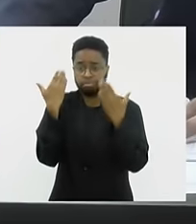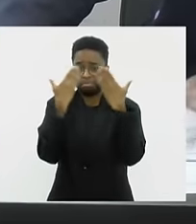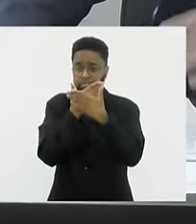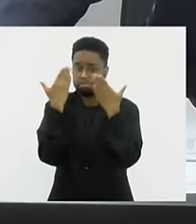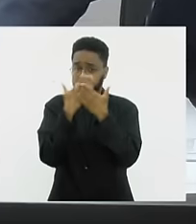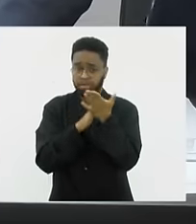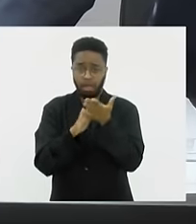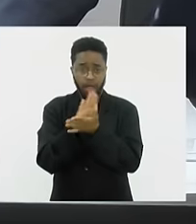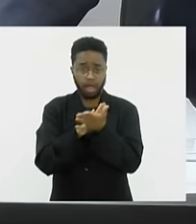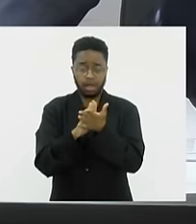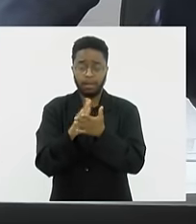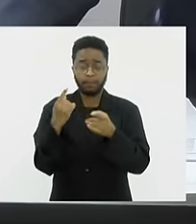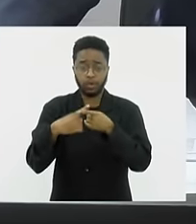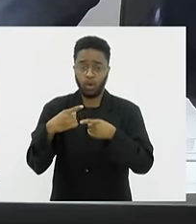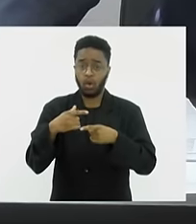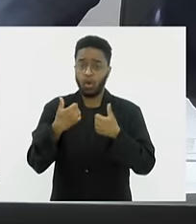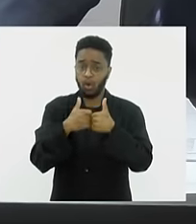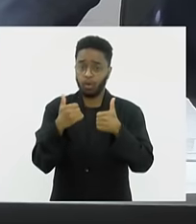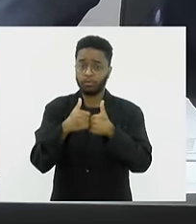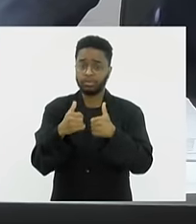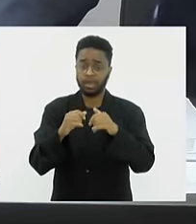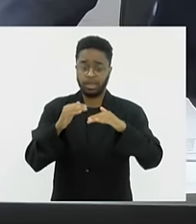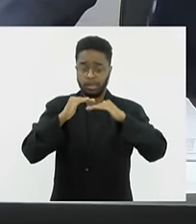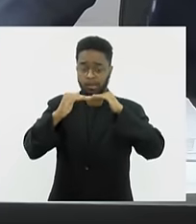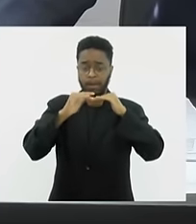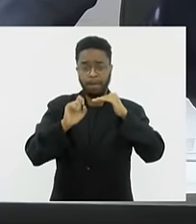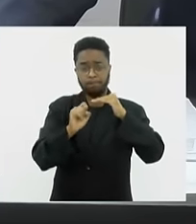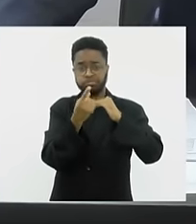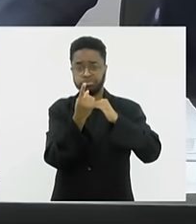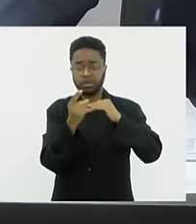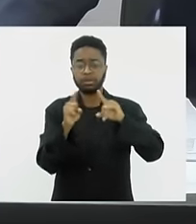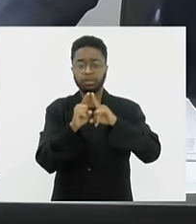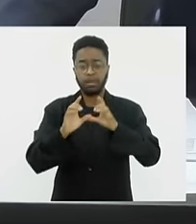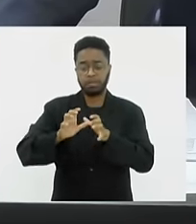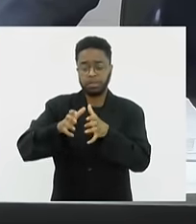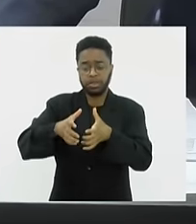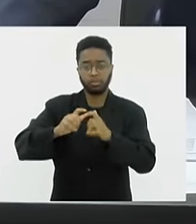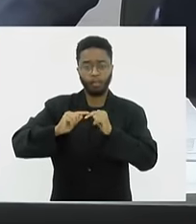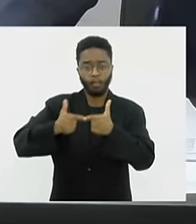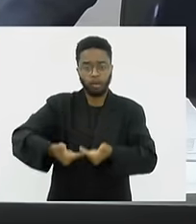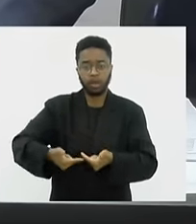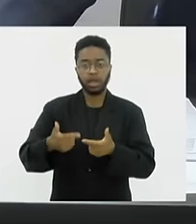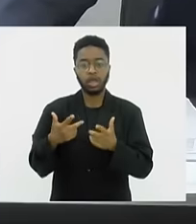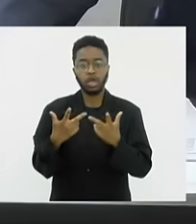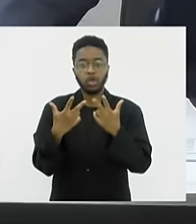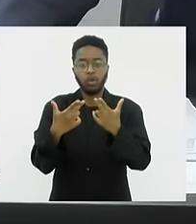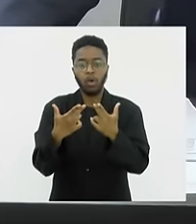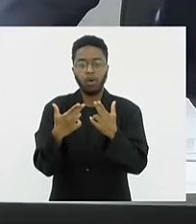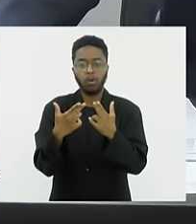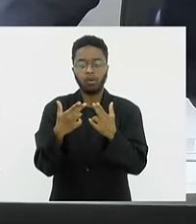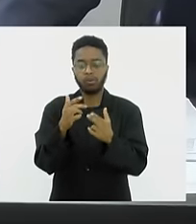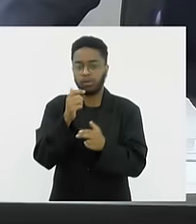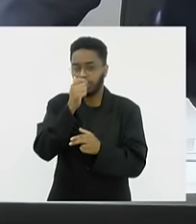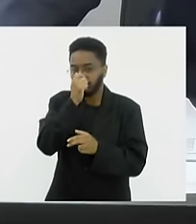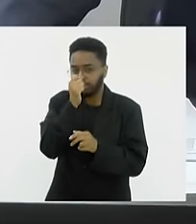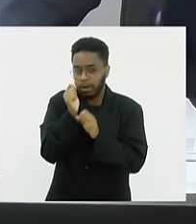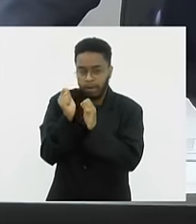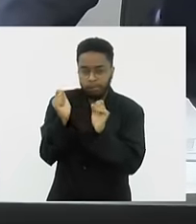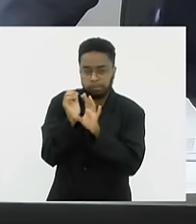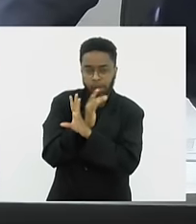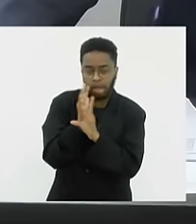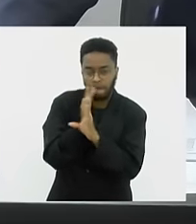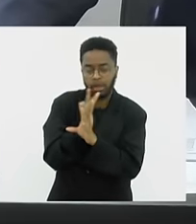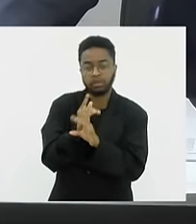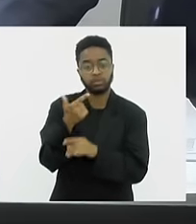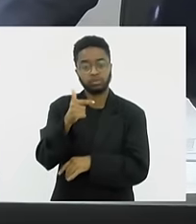Ônibus com teto furado, pneu careca, anda igual uma lata de sardinha, sem ar-condicionado,